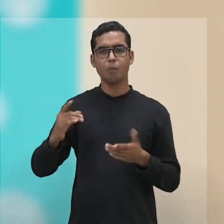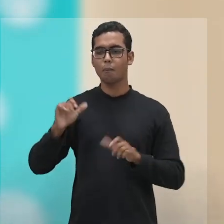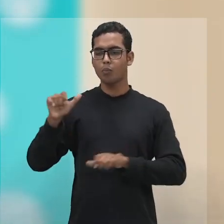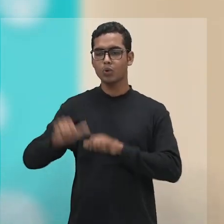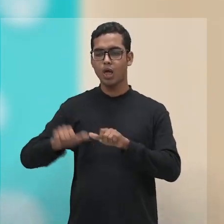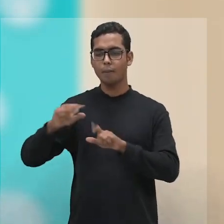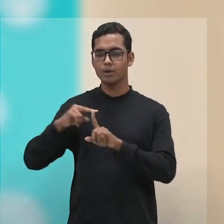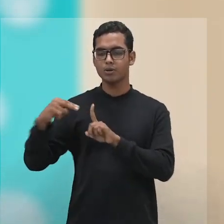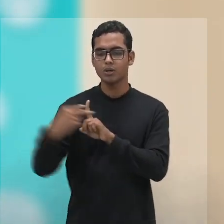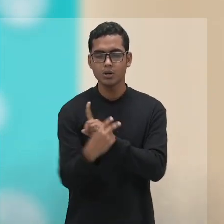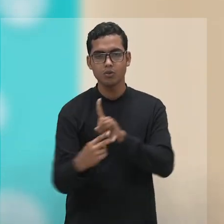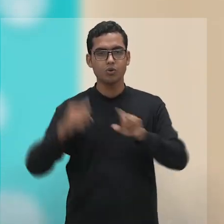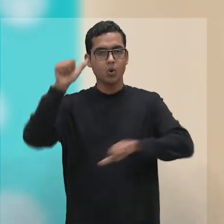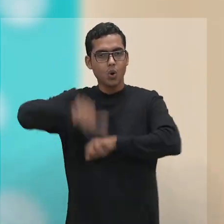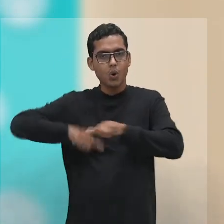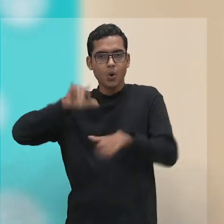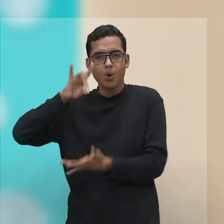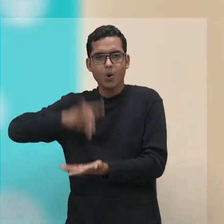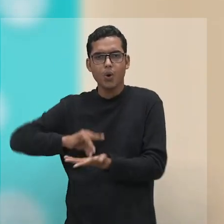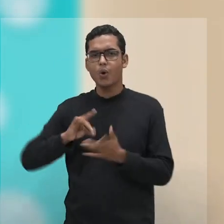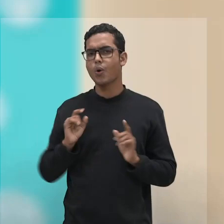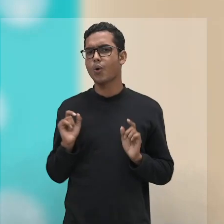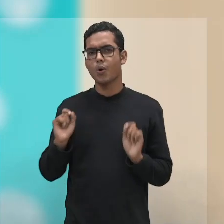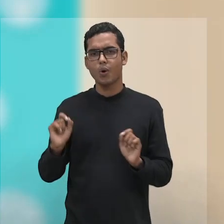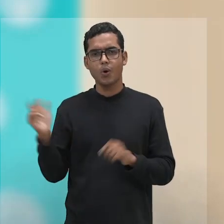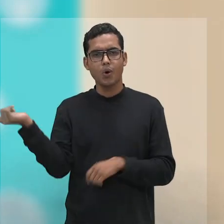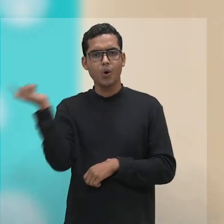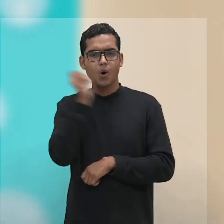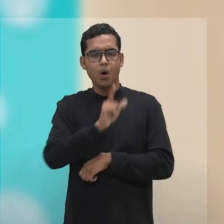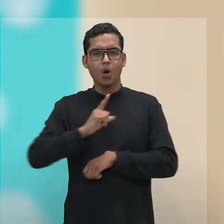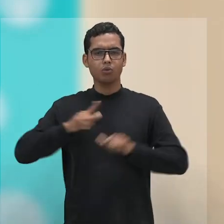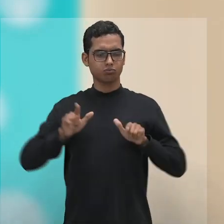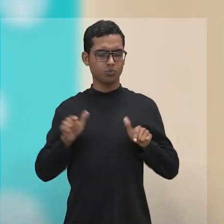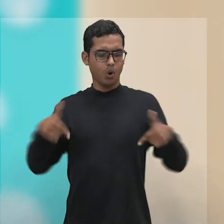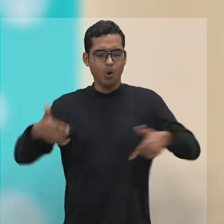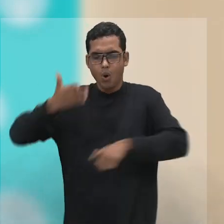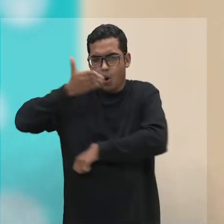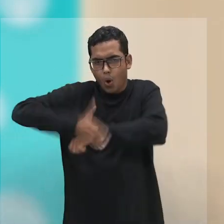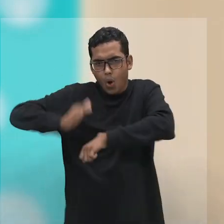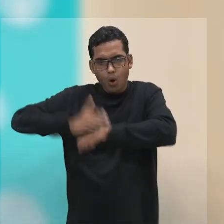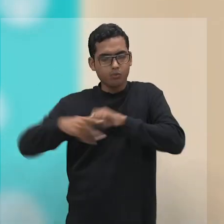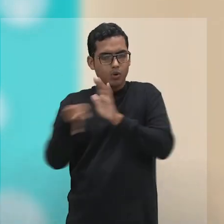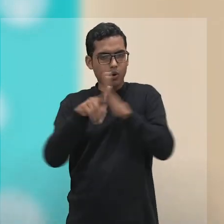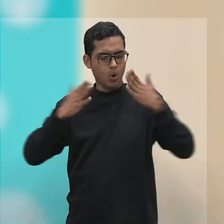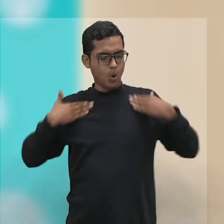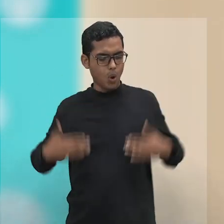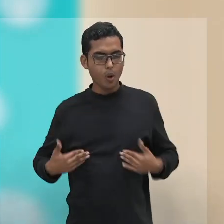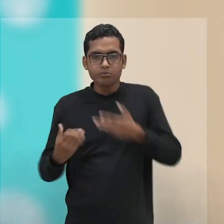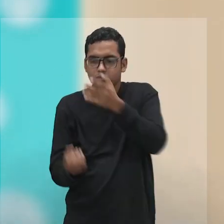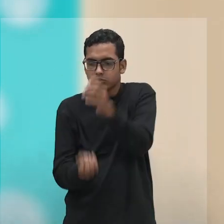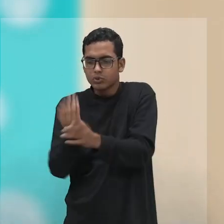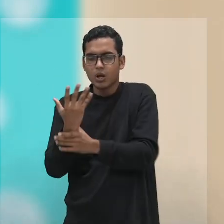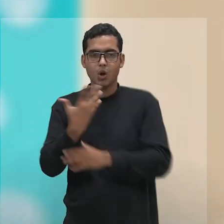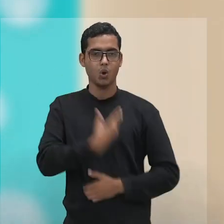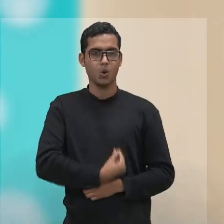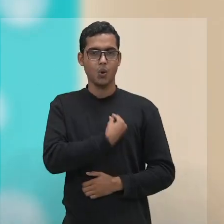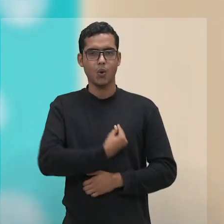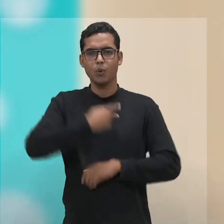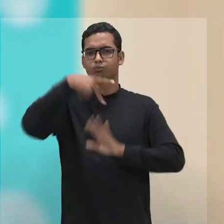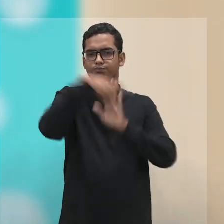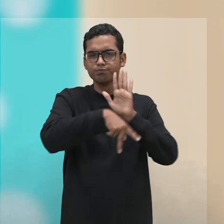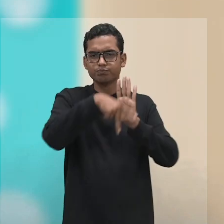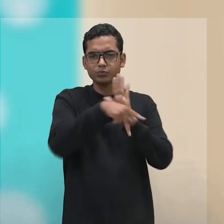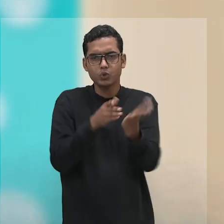Então, fazendo isso, eu vou fazer o quê? As práticas corporais para a construção do meu projeto de vida. O que eu